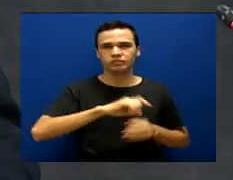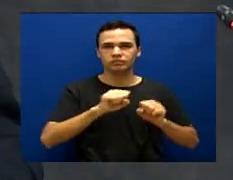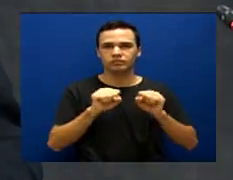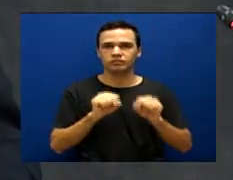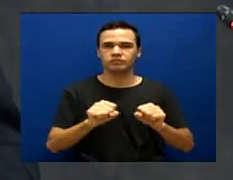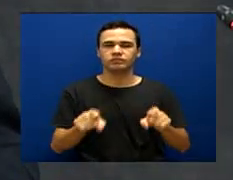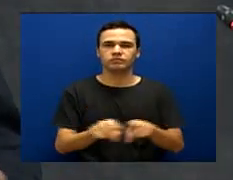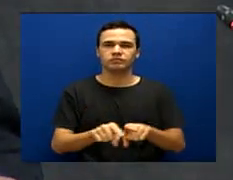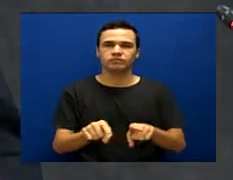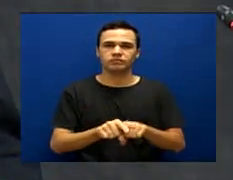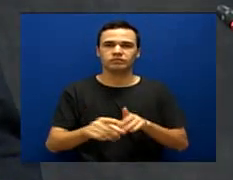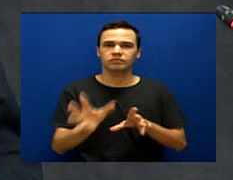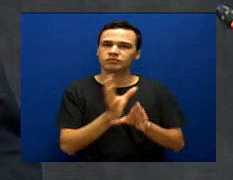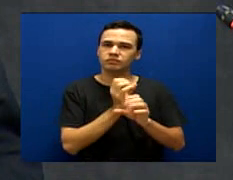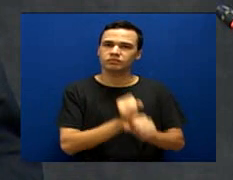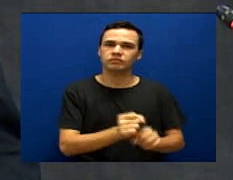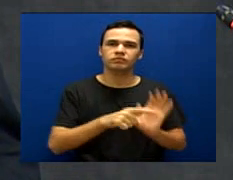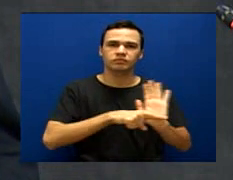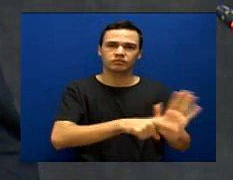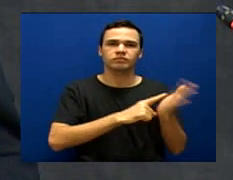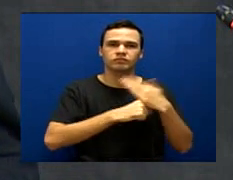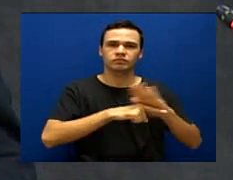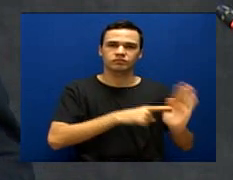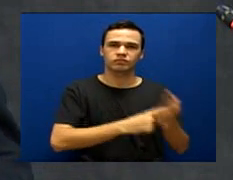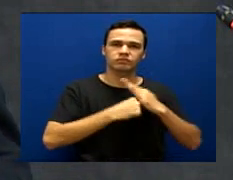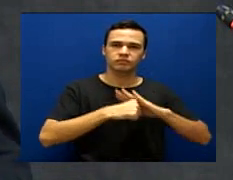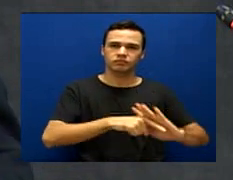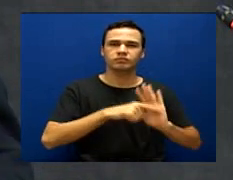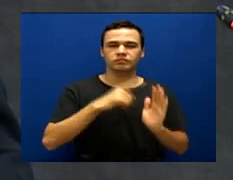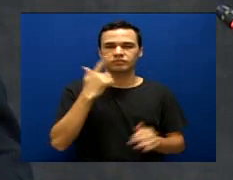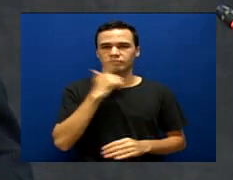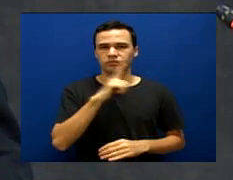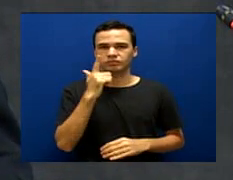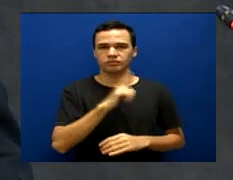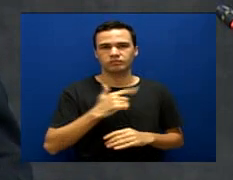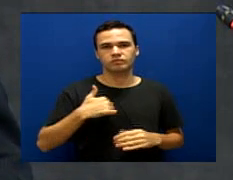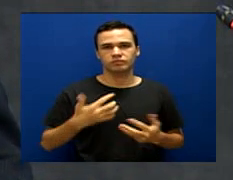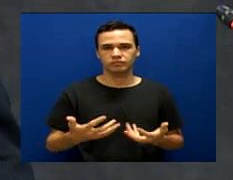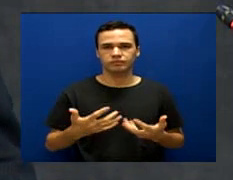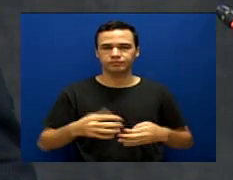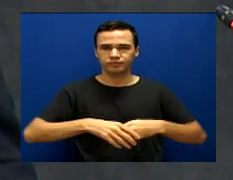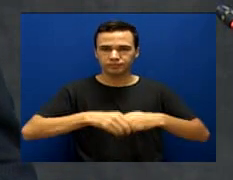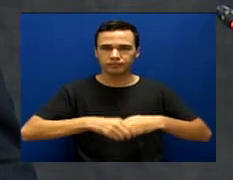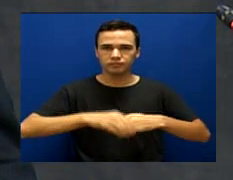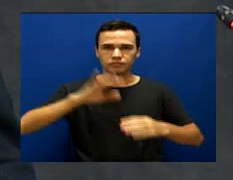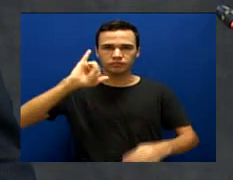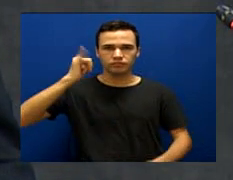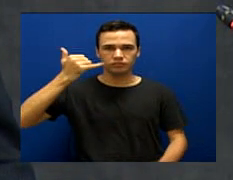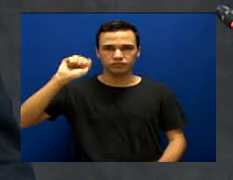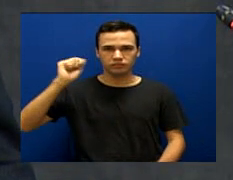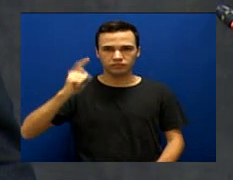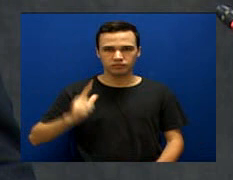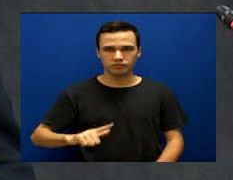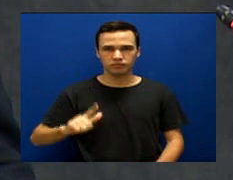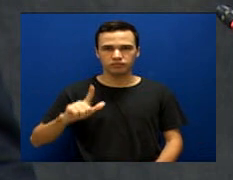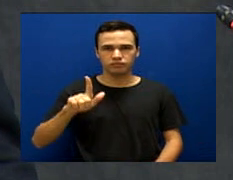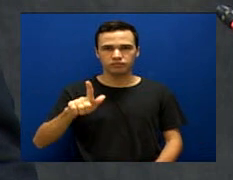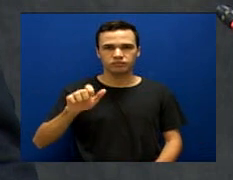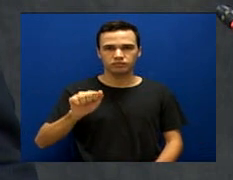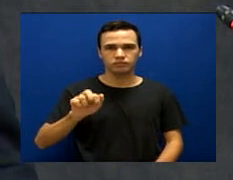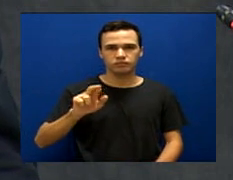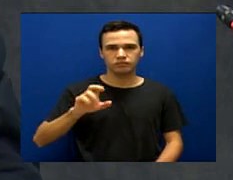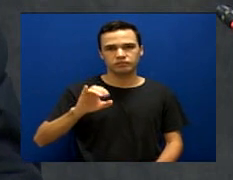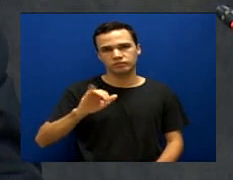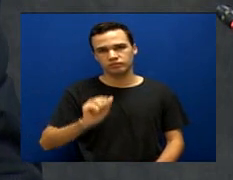também somar e fazer a lição de casa, né? Queria também cumprimentar o Gessé Garcia,